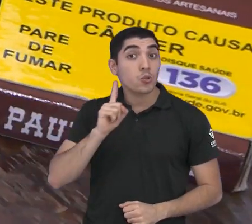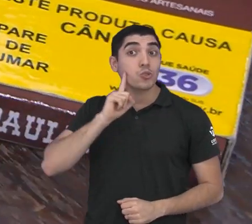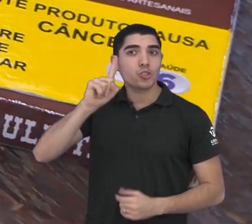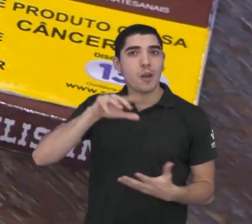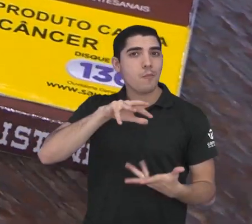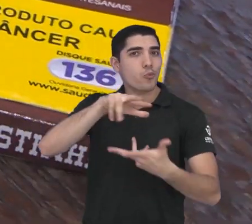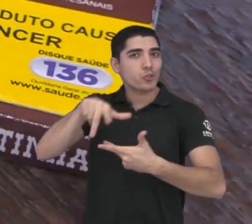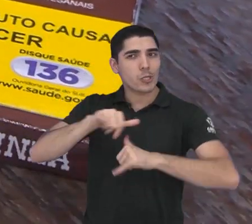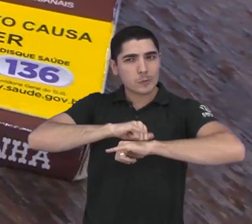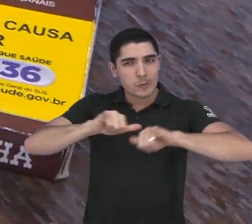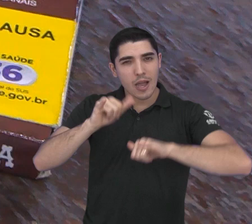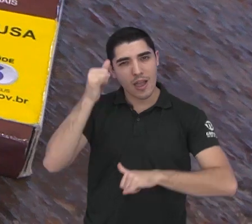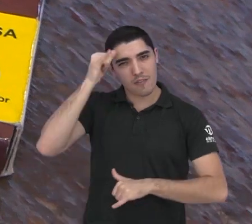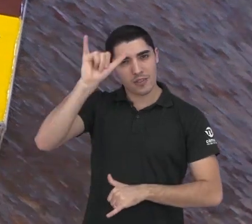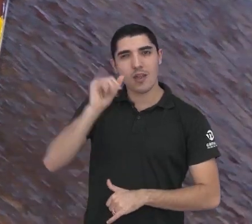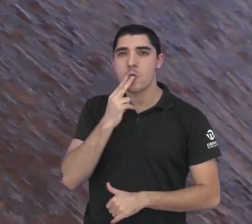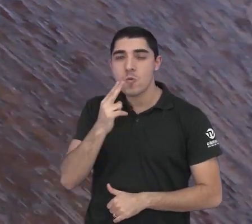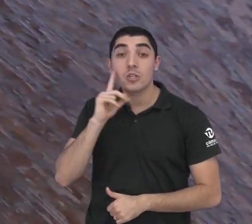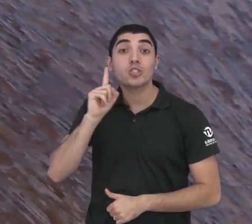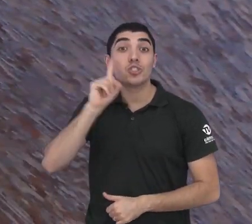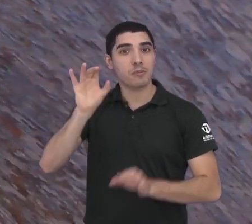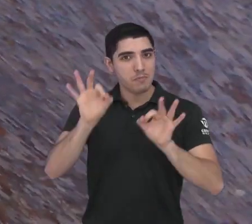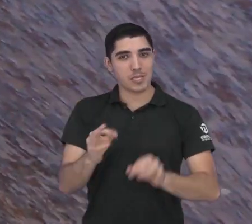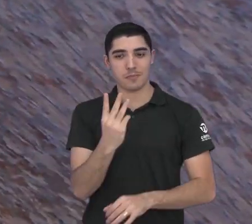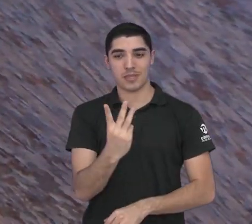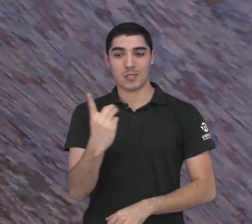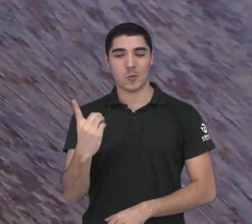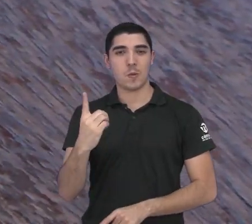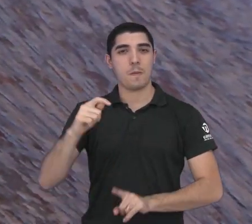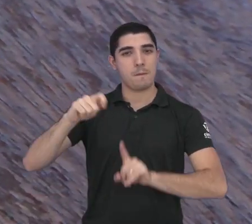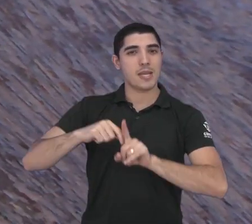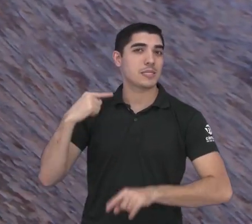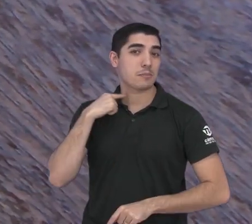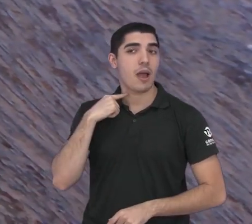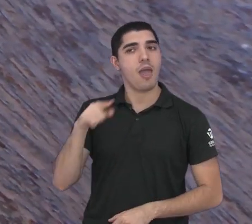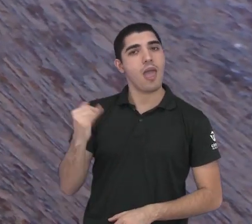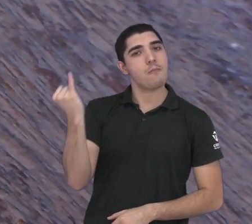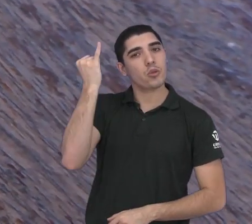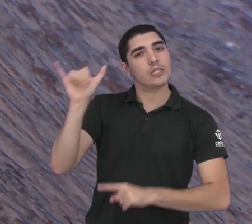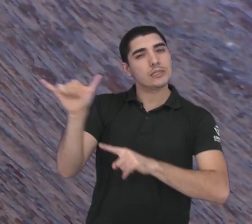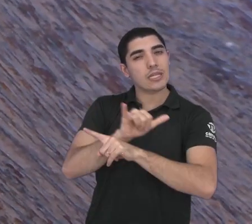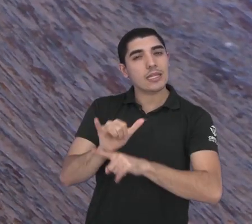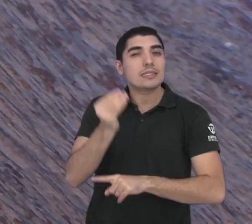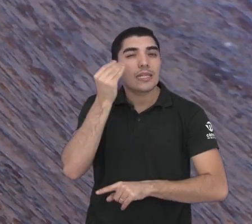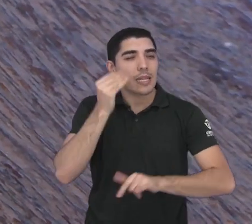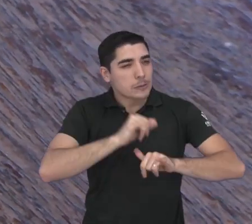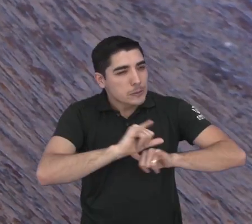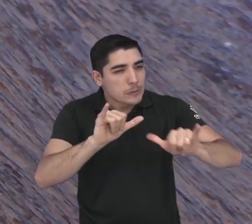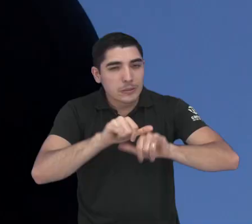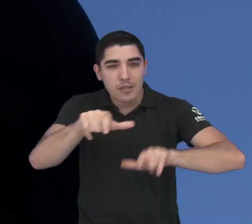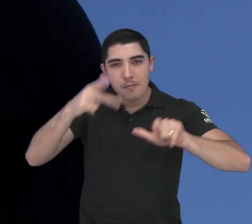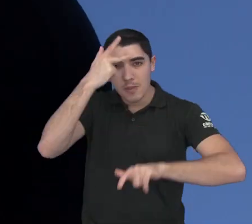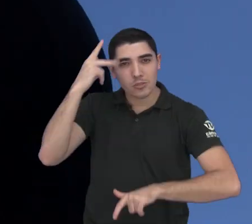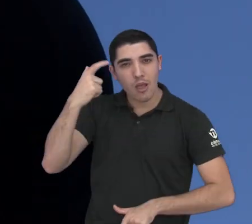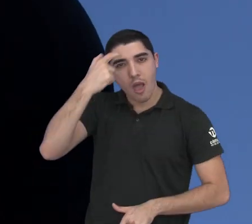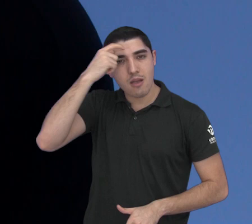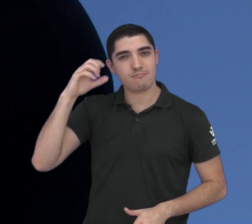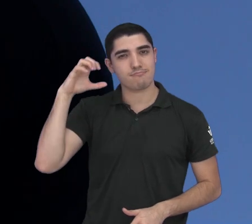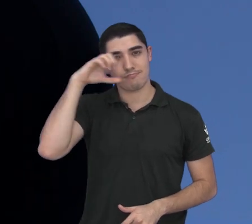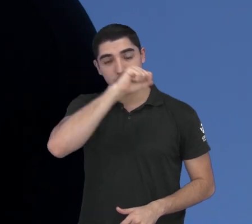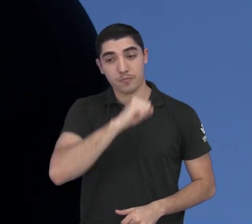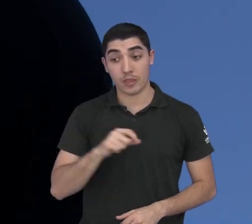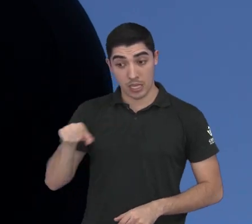Sem Tabaco, celebrada no dia 31 de maio, são ferramentas importantes de conscientização.